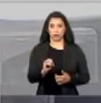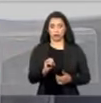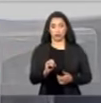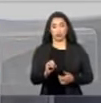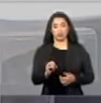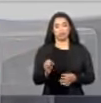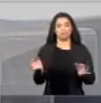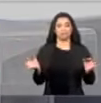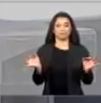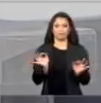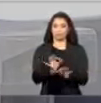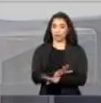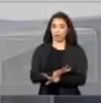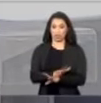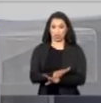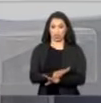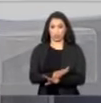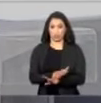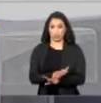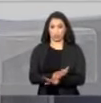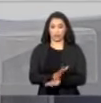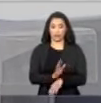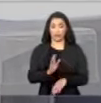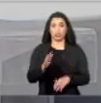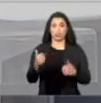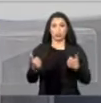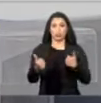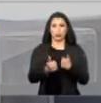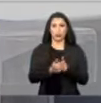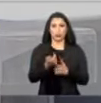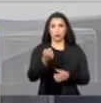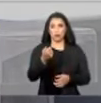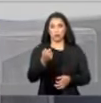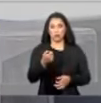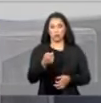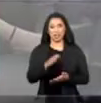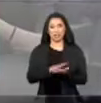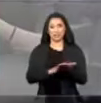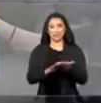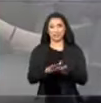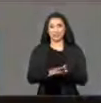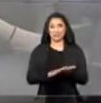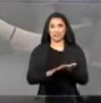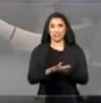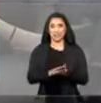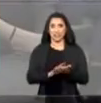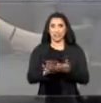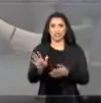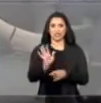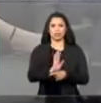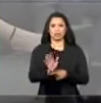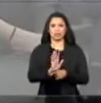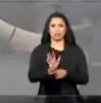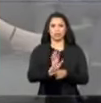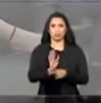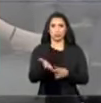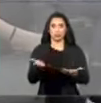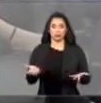fatal. Chegamos próximo a zero no lançamento de filmes e nos índices de ocupação de